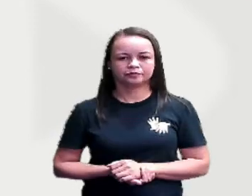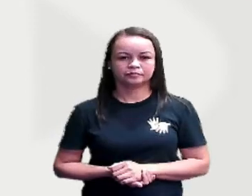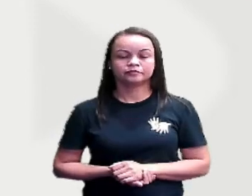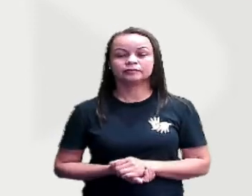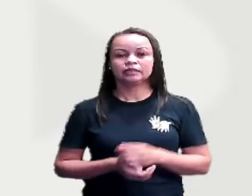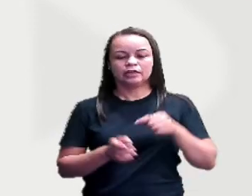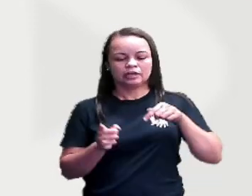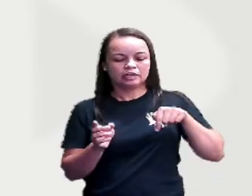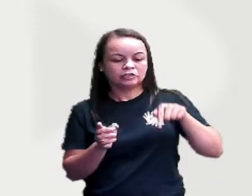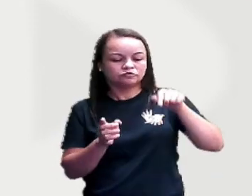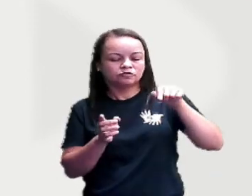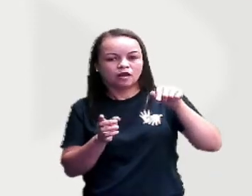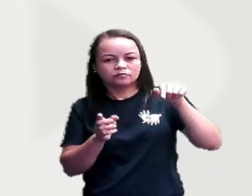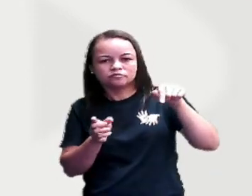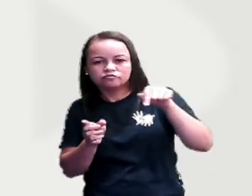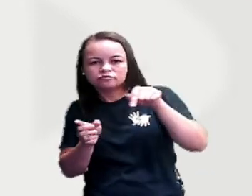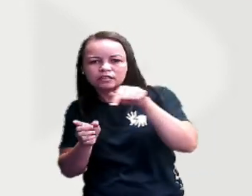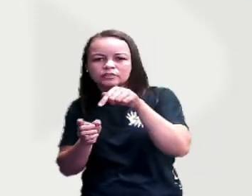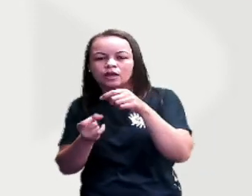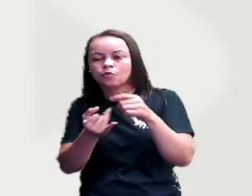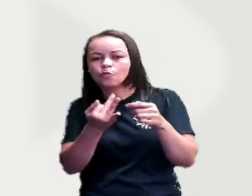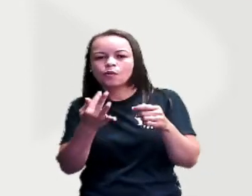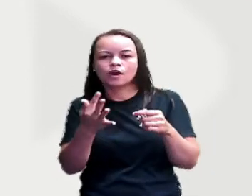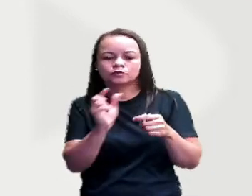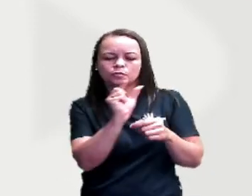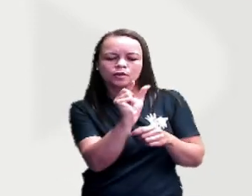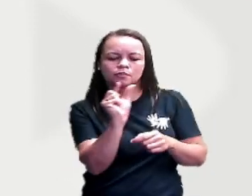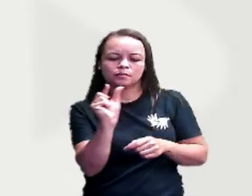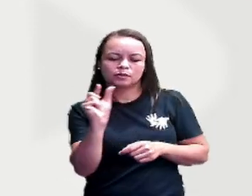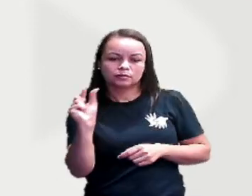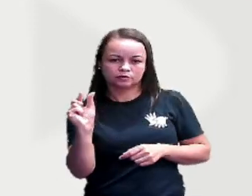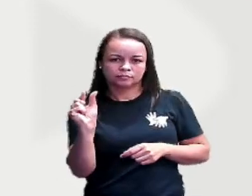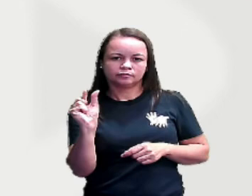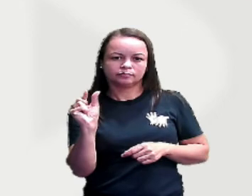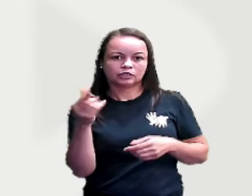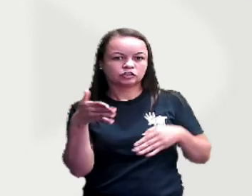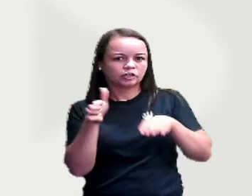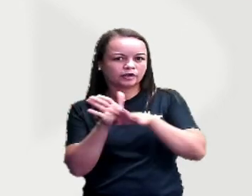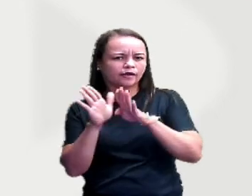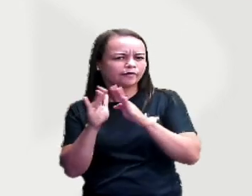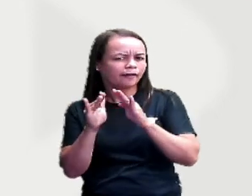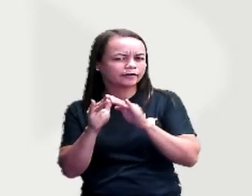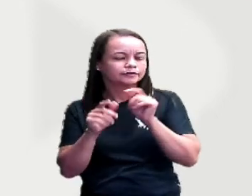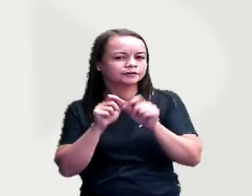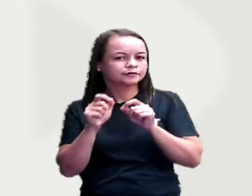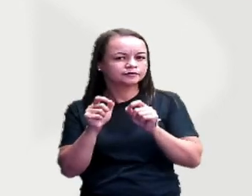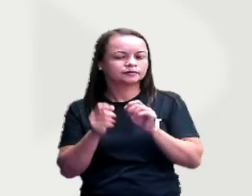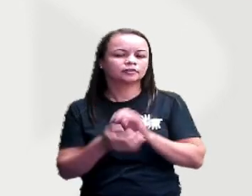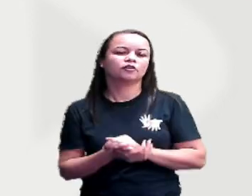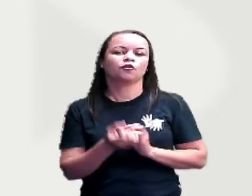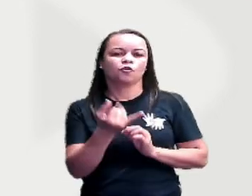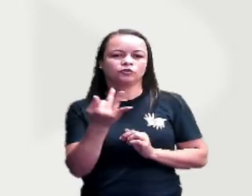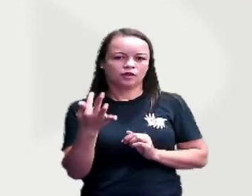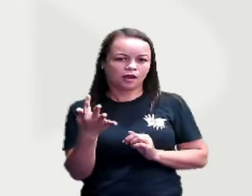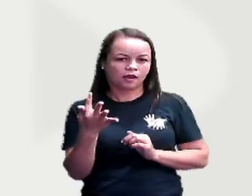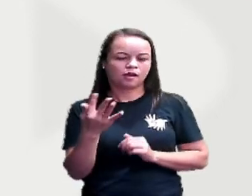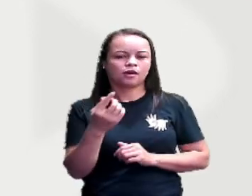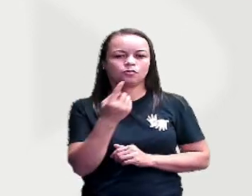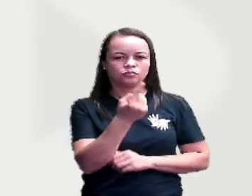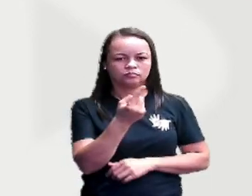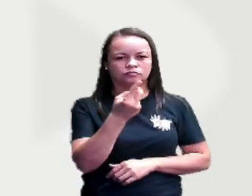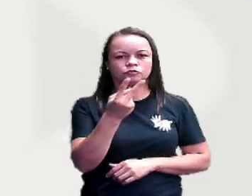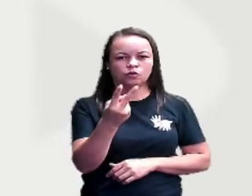vai avançar quantos quadradinhos para poder chegar na casa dela? Vamos contar comigo. 1,